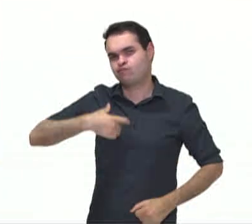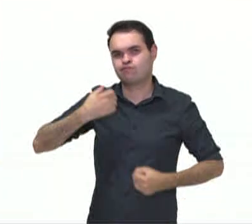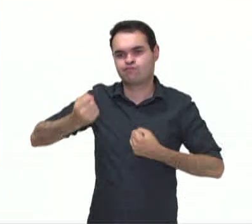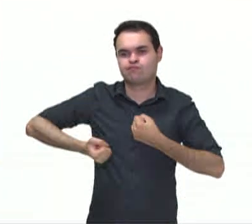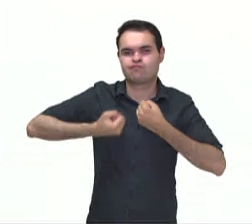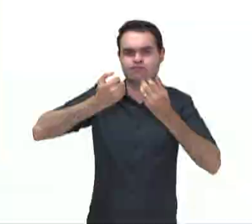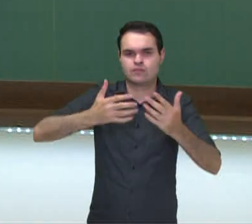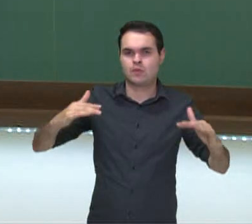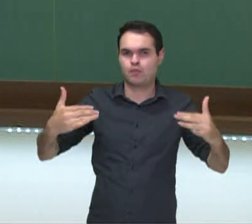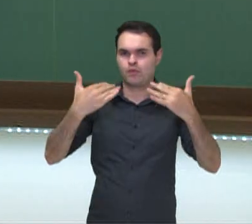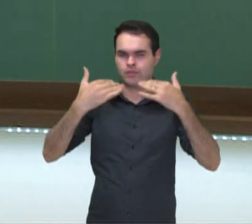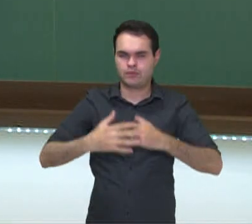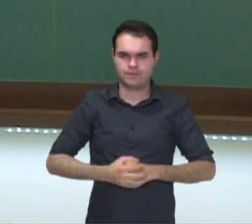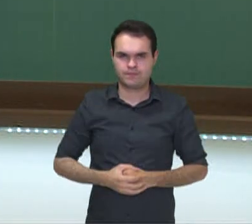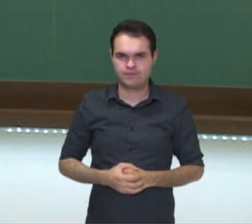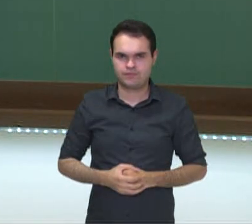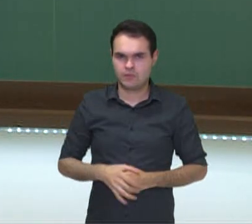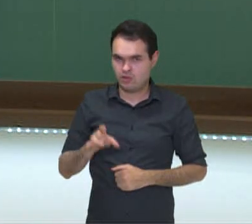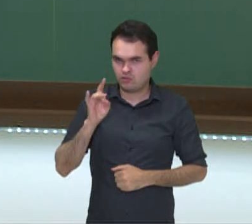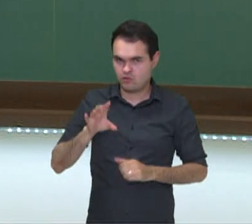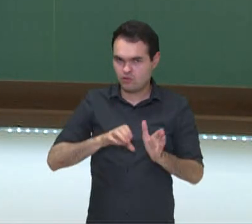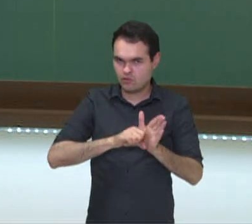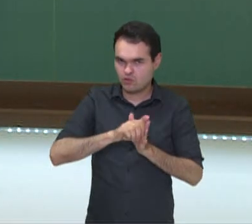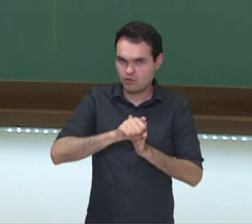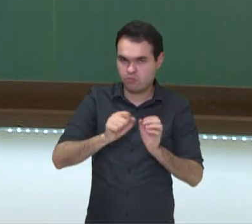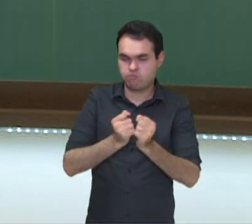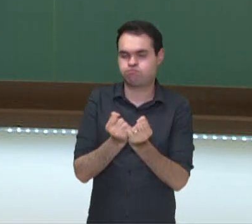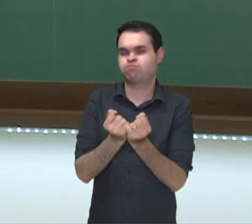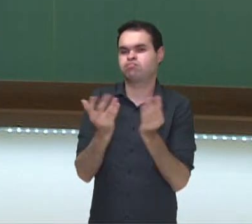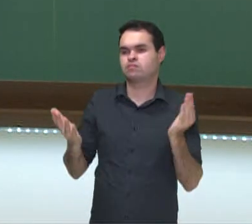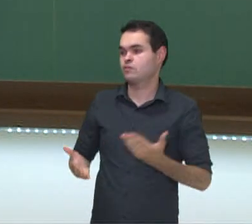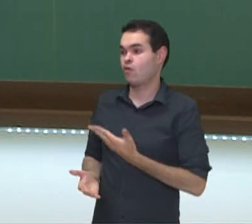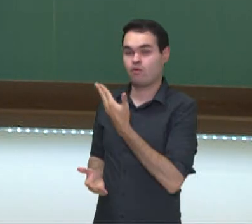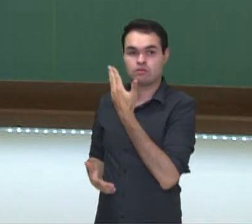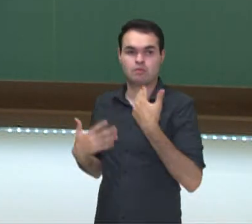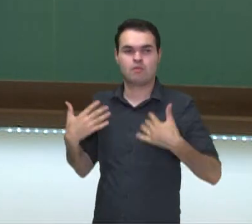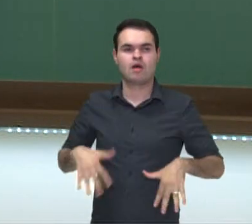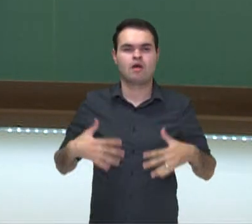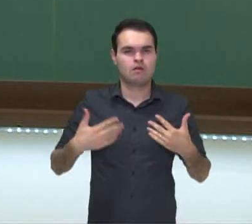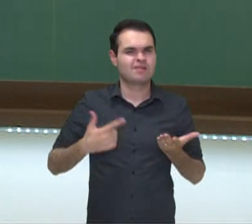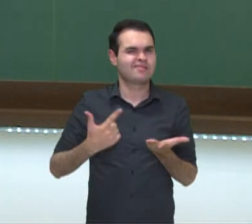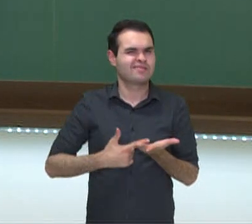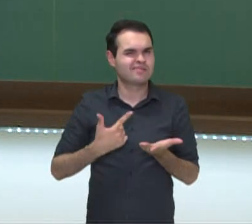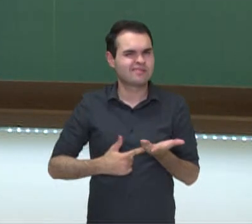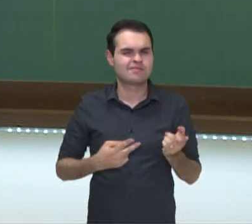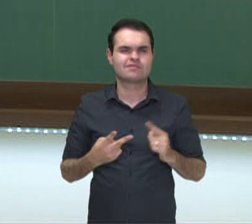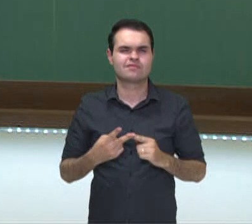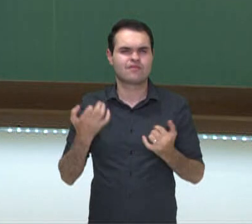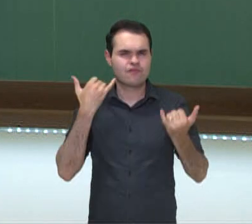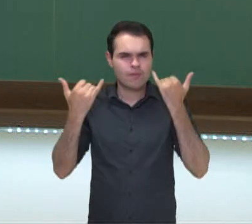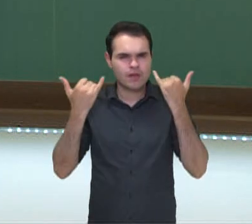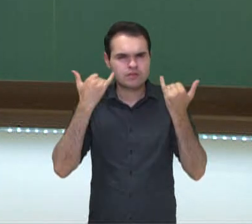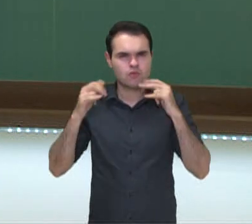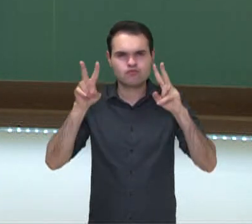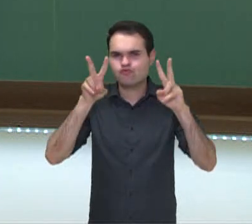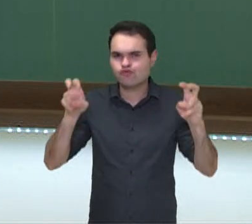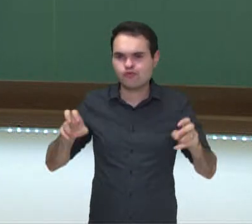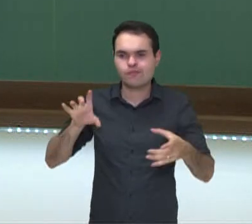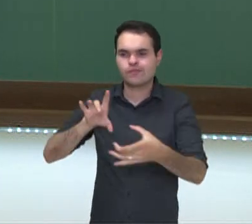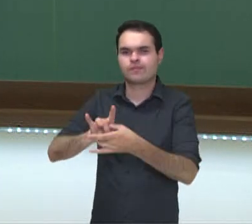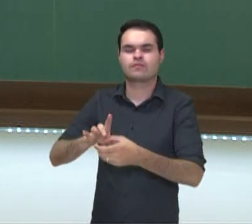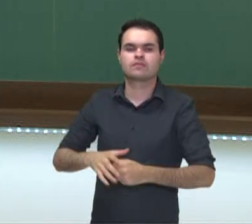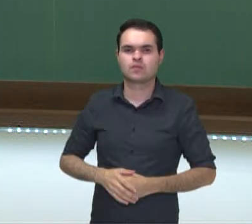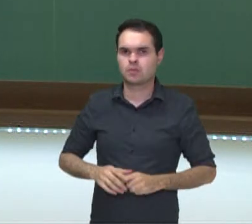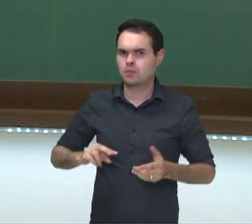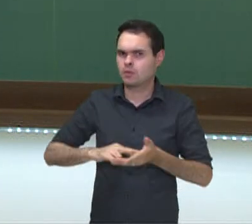falarmos em público. Basta a gente dar um Google aí, olha a quantidade de livros, de informações sobre esse tema. O que